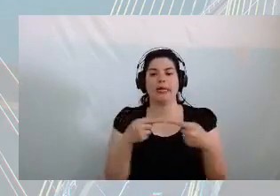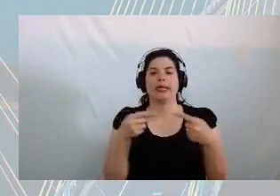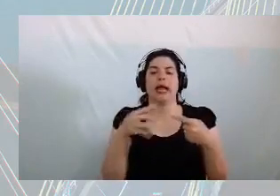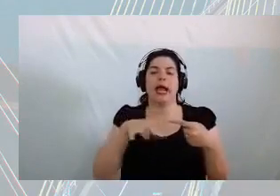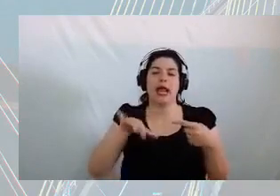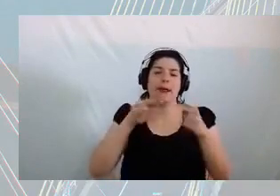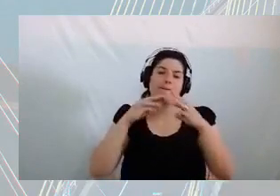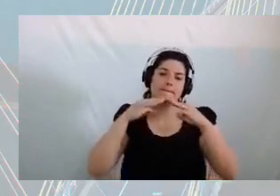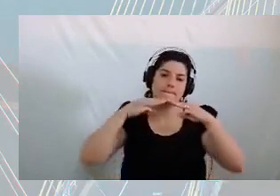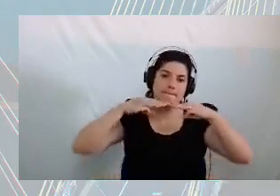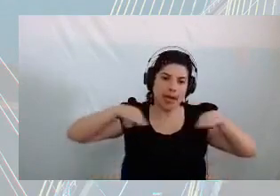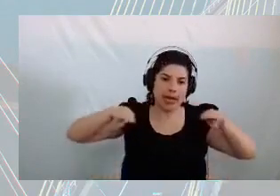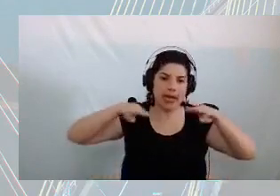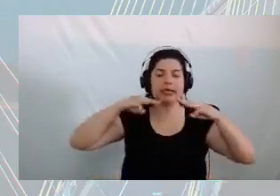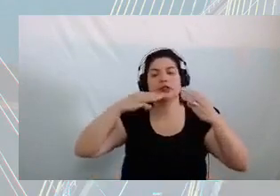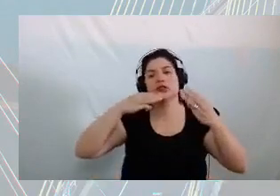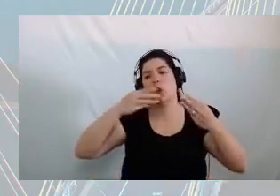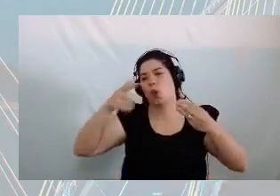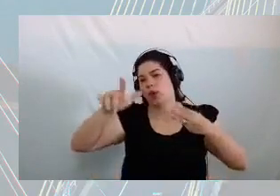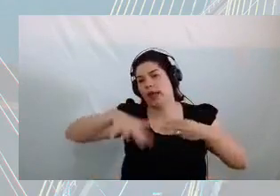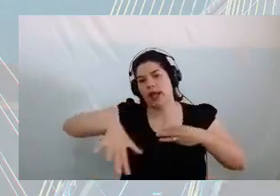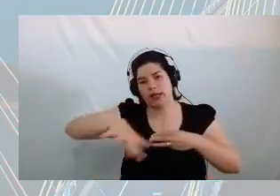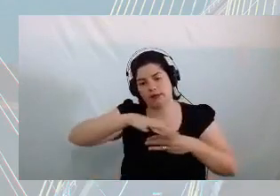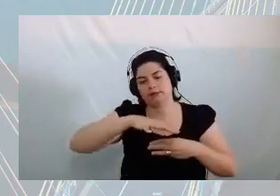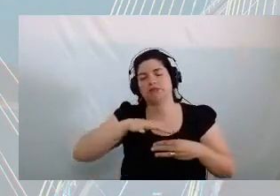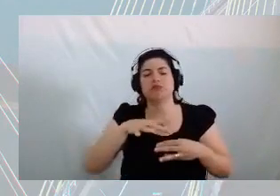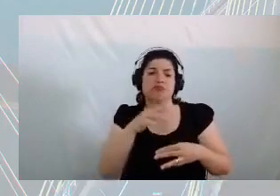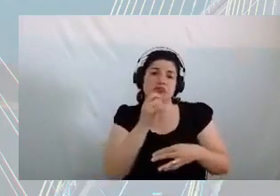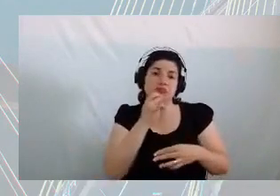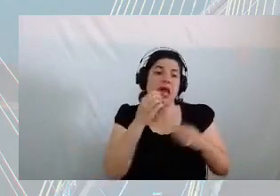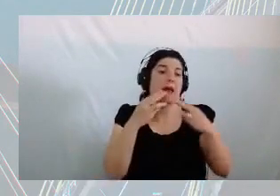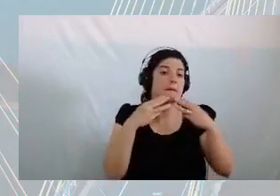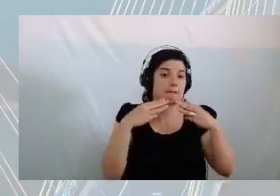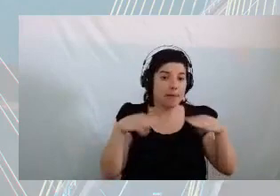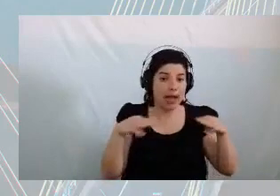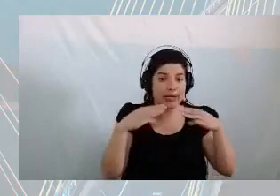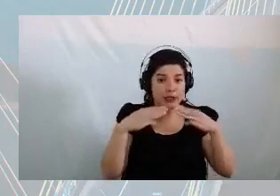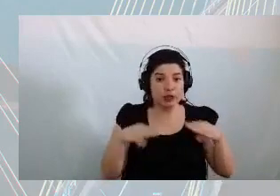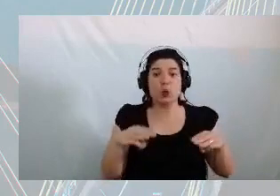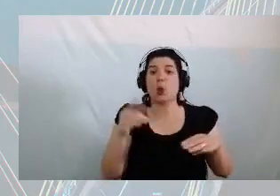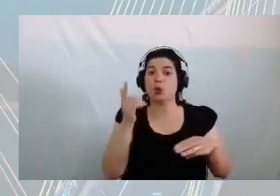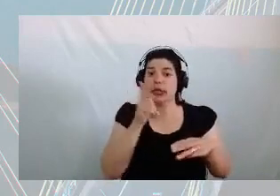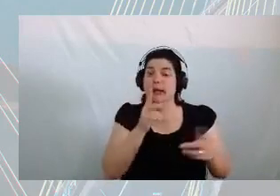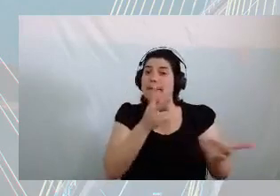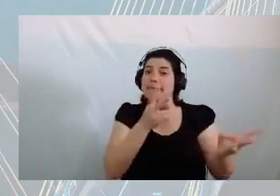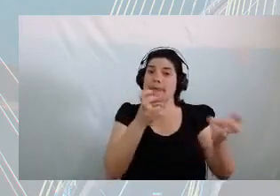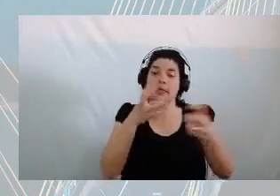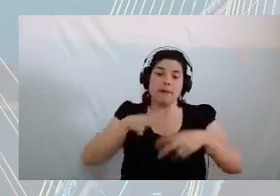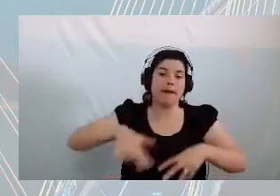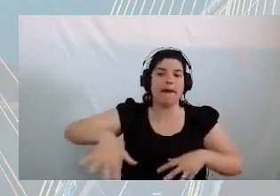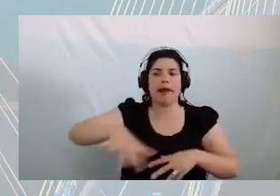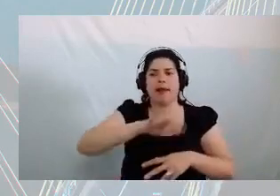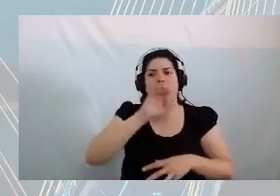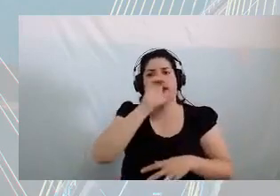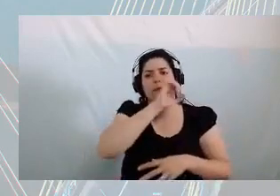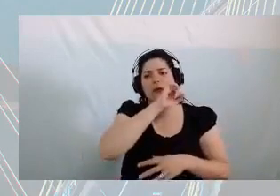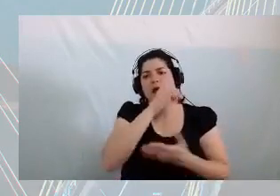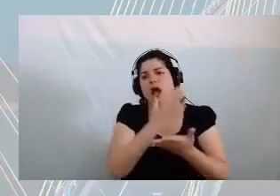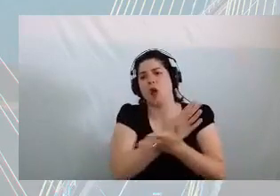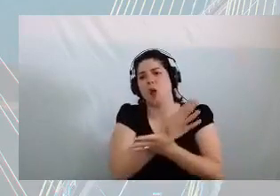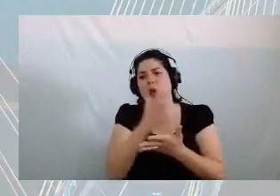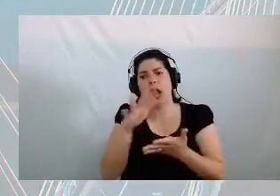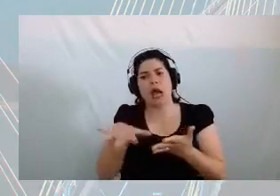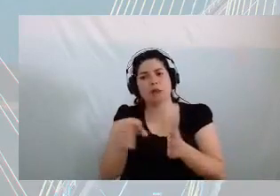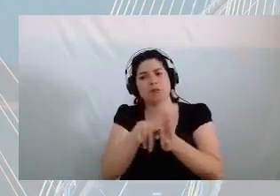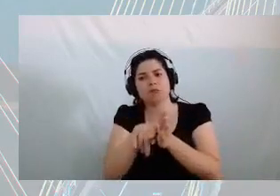de diversas áreas, mas o marketing como exemplo, né? Você consegue identificar no mercado de forma mais rápida, talvez nichos que não estão sendo muito